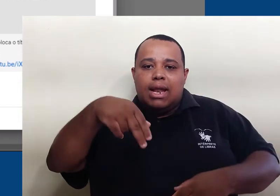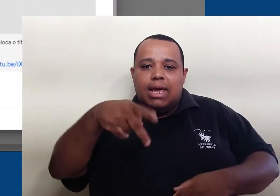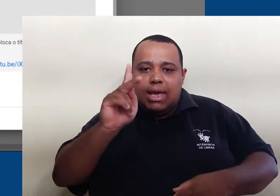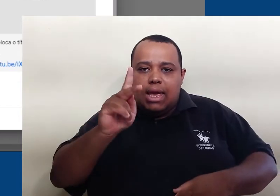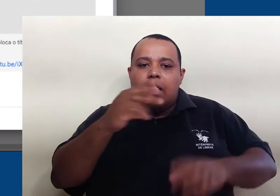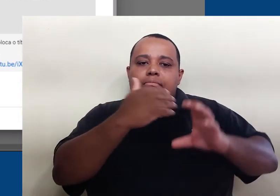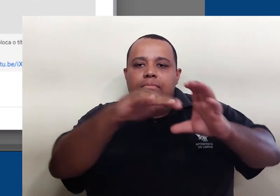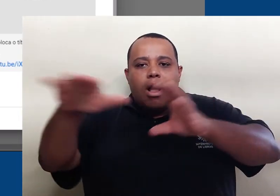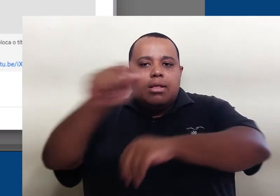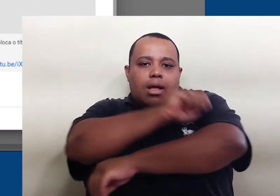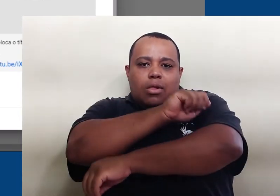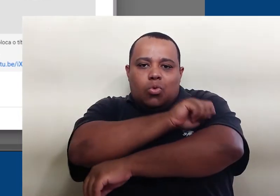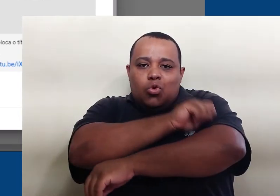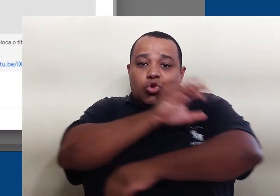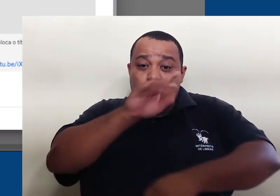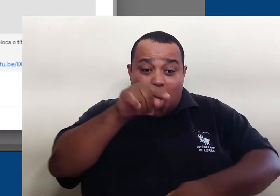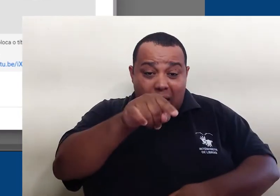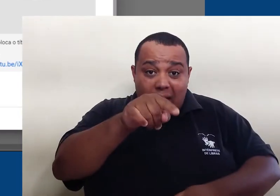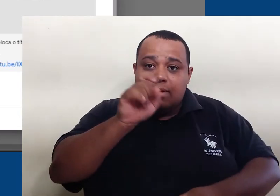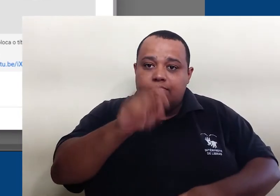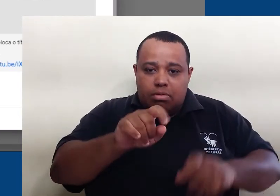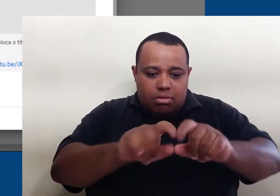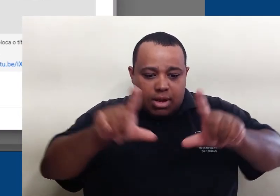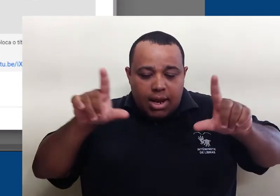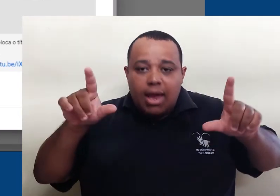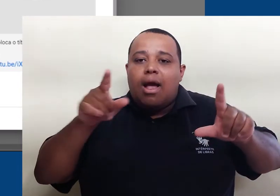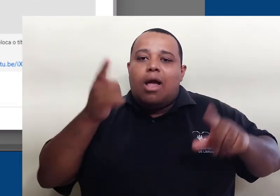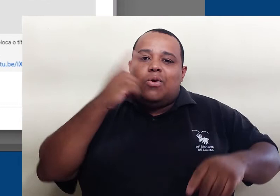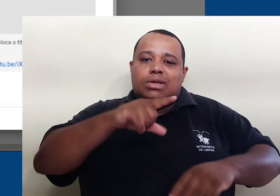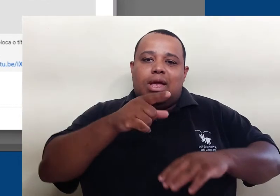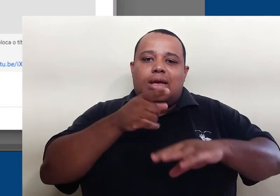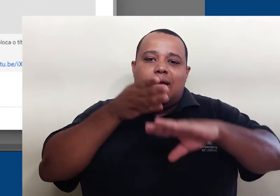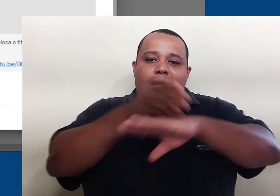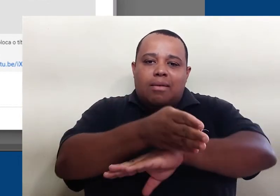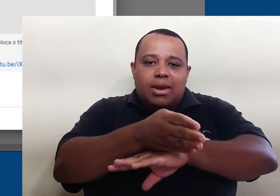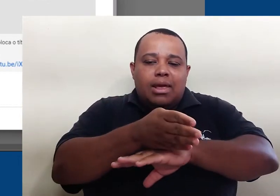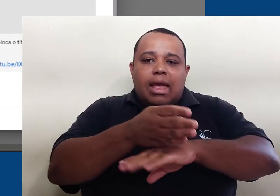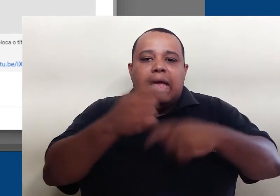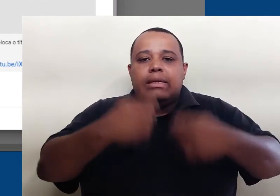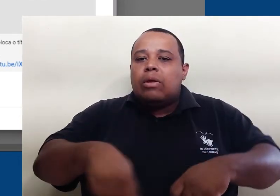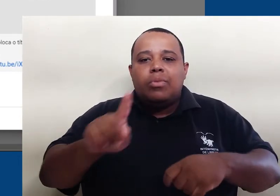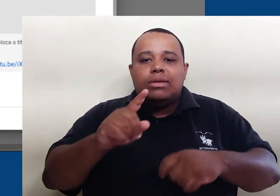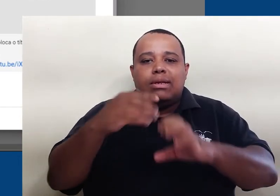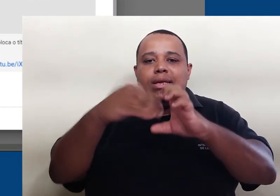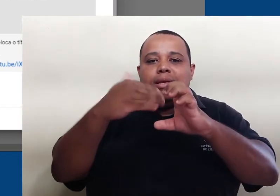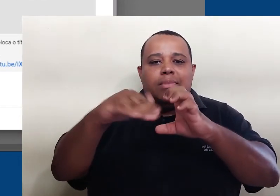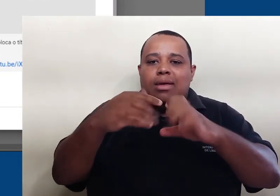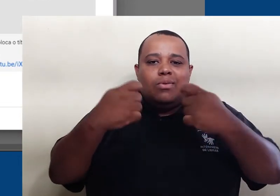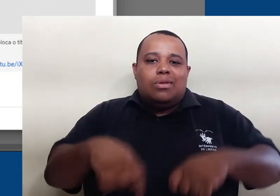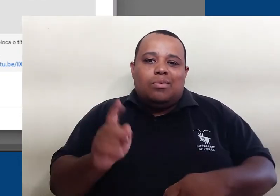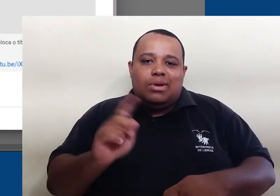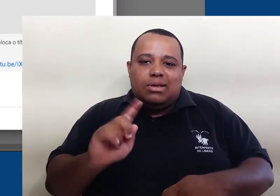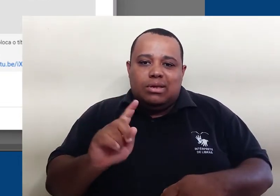qualquer pessoa que tiver acesso àquele link vai poder assistir a aula. Que é mais fácil, você não tem que colocar o e-mail de todos os seus alunos para serem compartilhados os